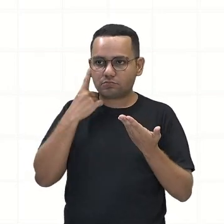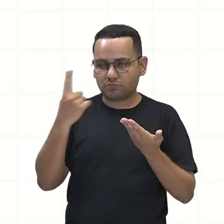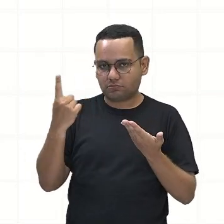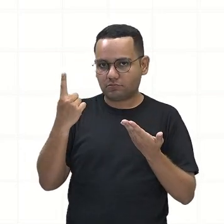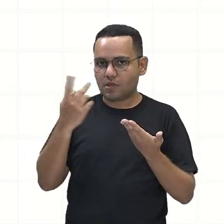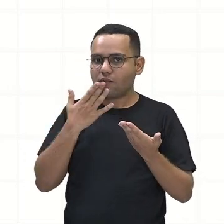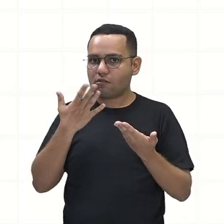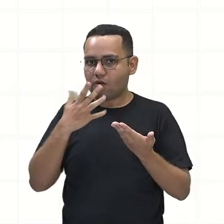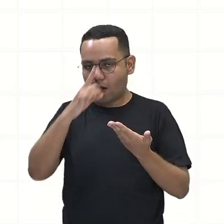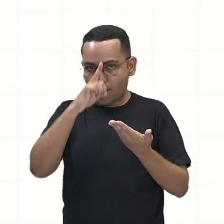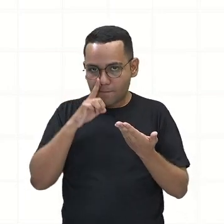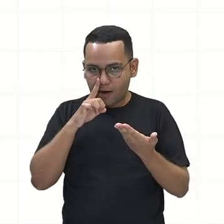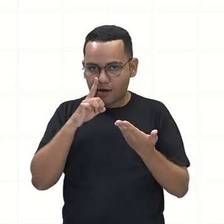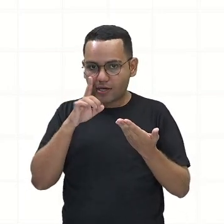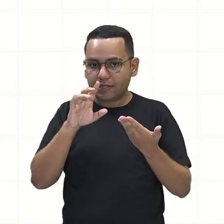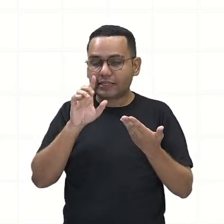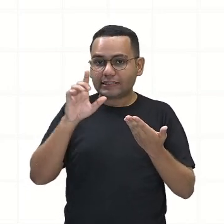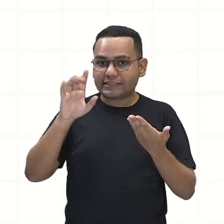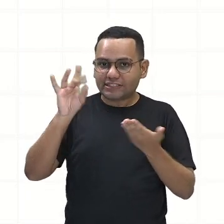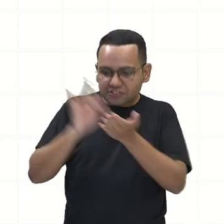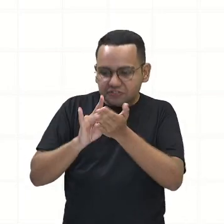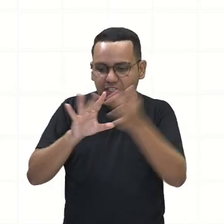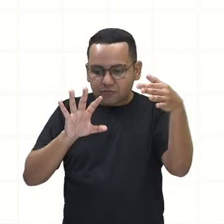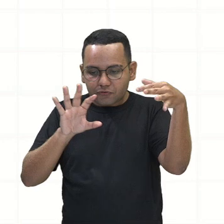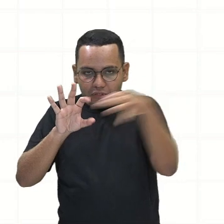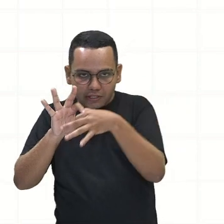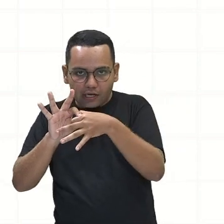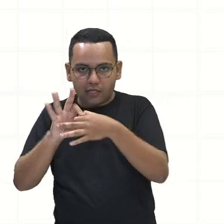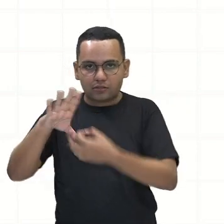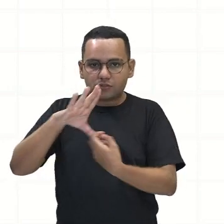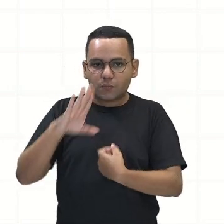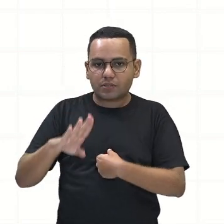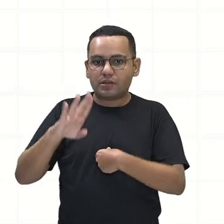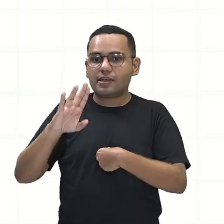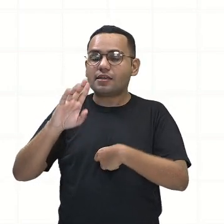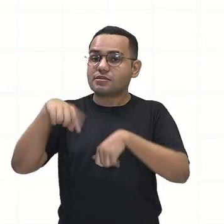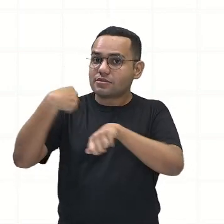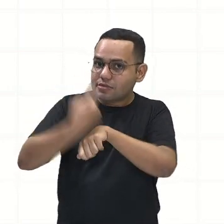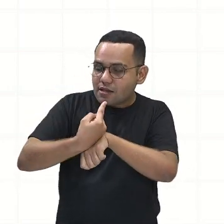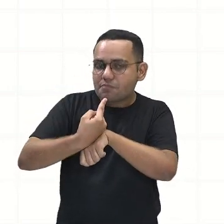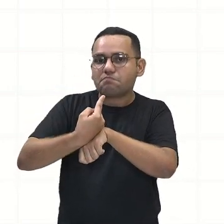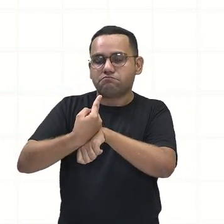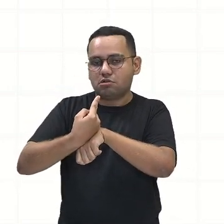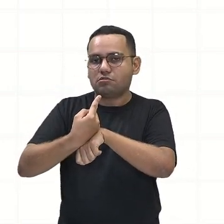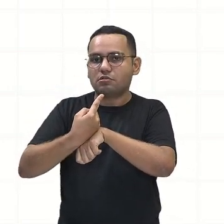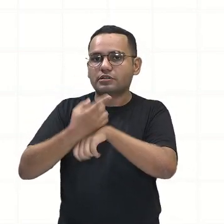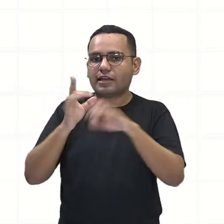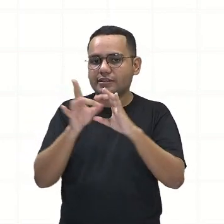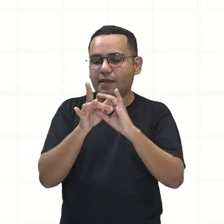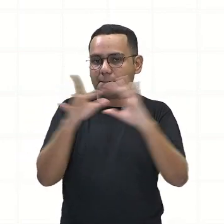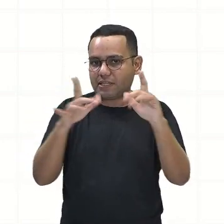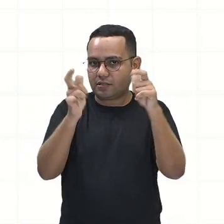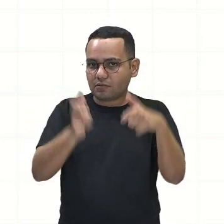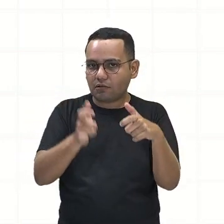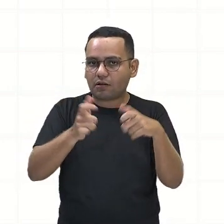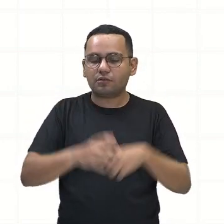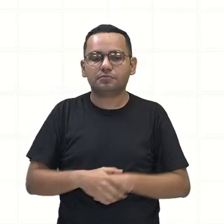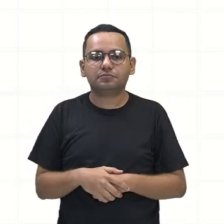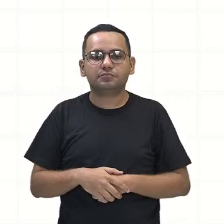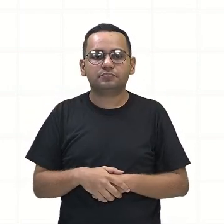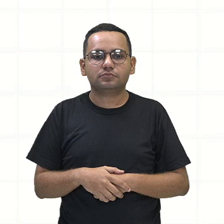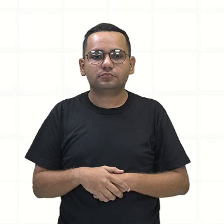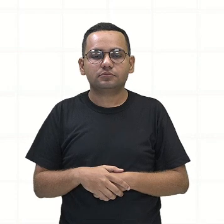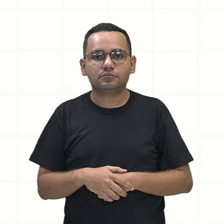foi anexada ao estado do Brasil após a independência do território e ficou conhecida e